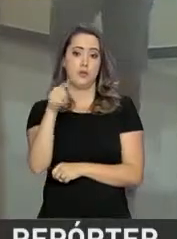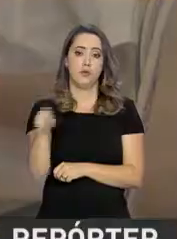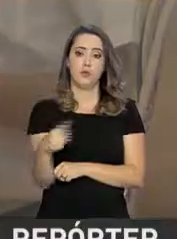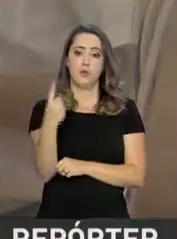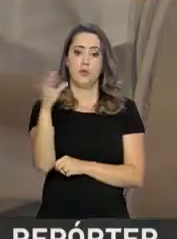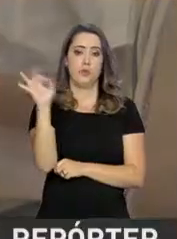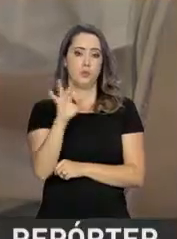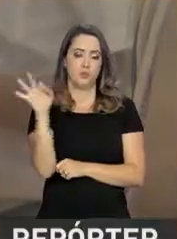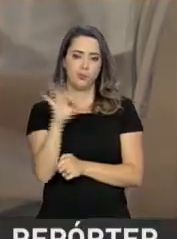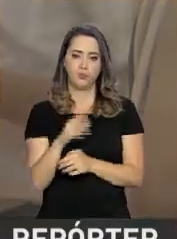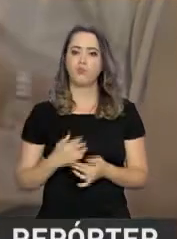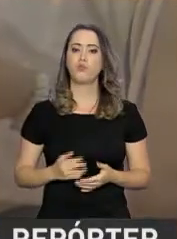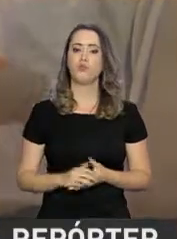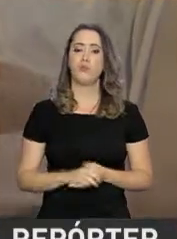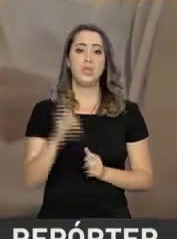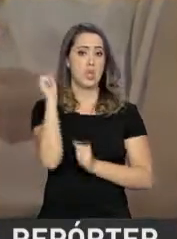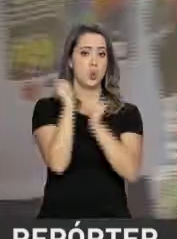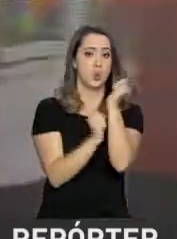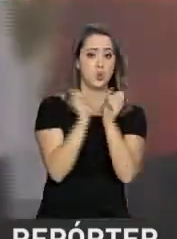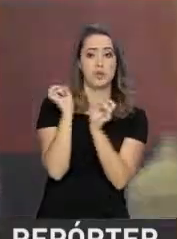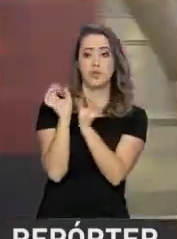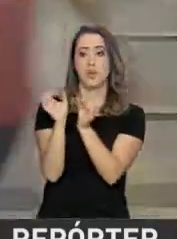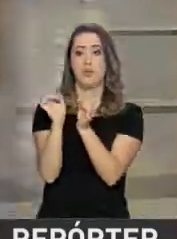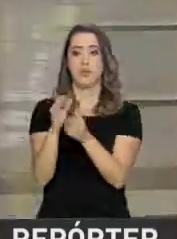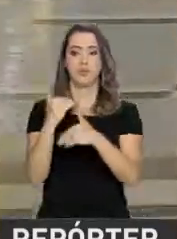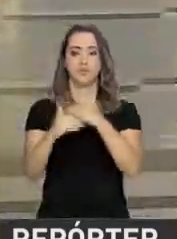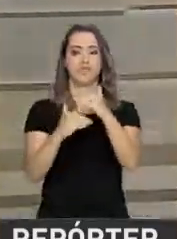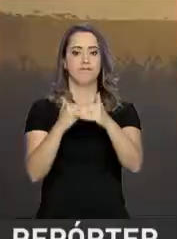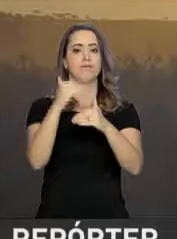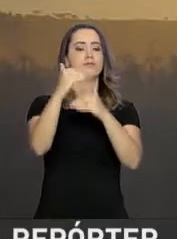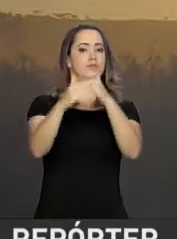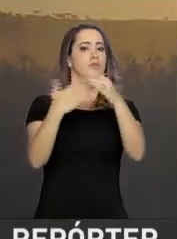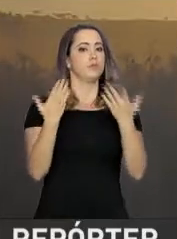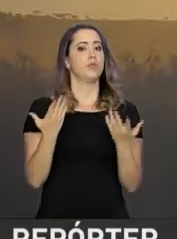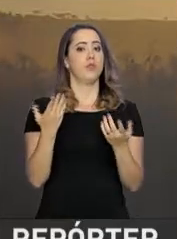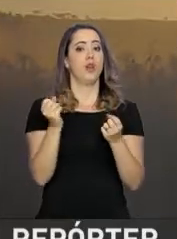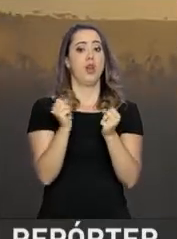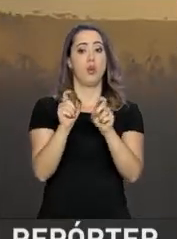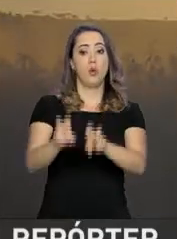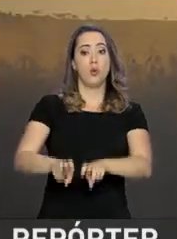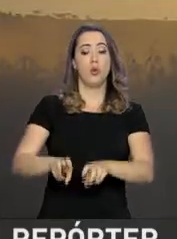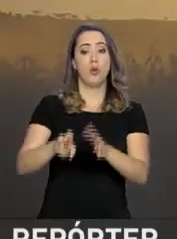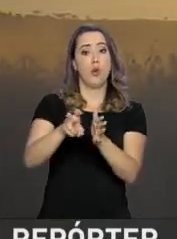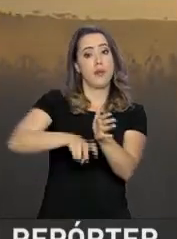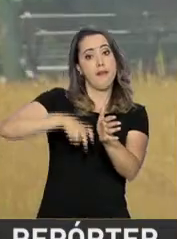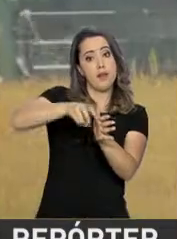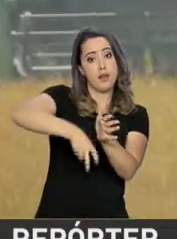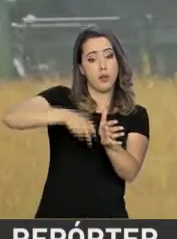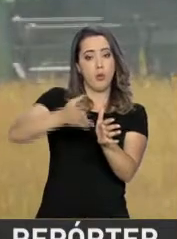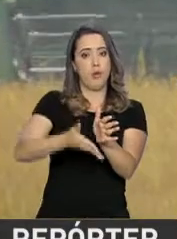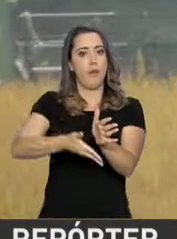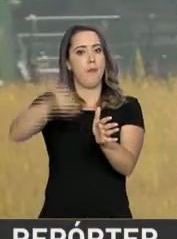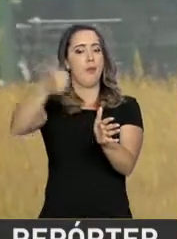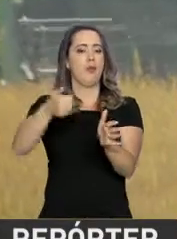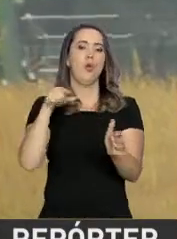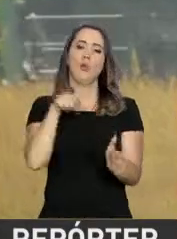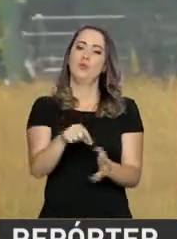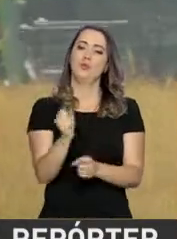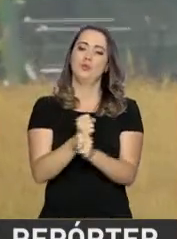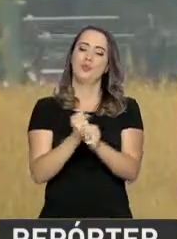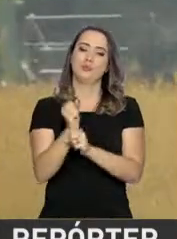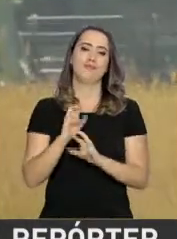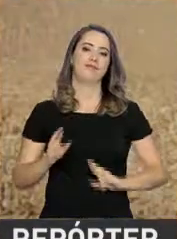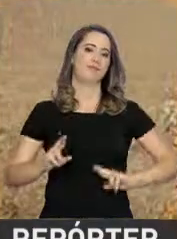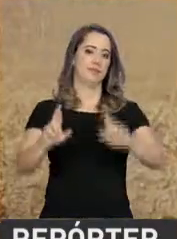por cento em 23 e comércio se recuperaram o setor agrícola vem se superando na este ano as expectativas